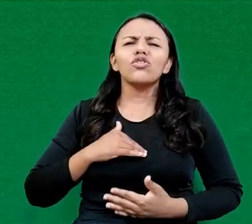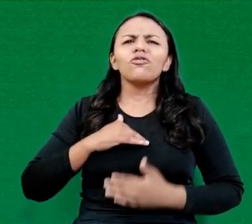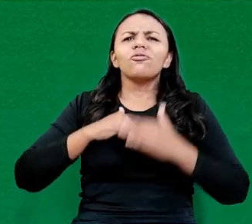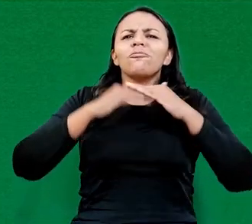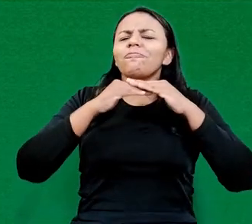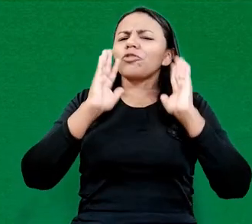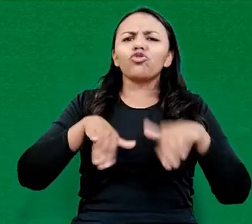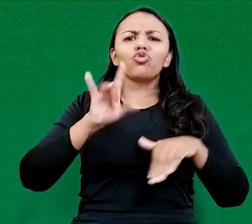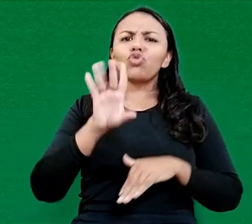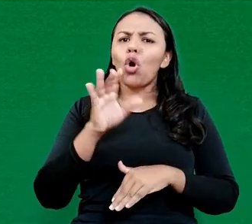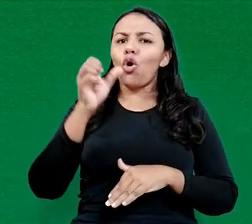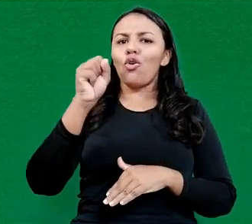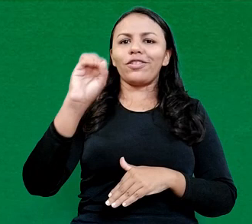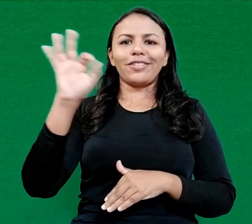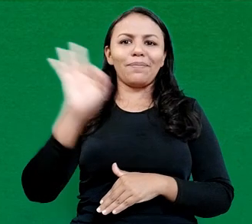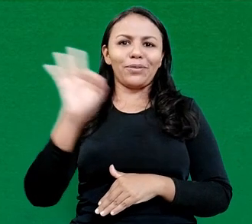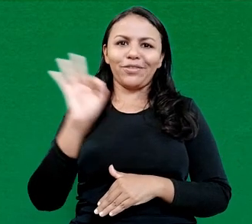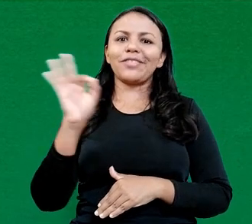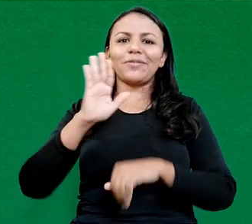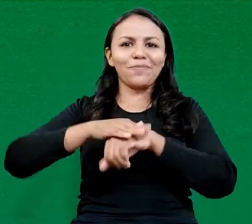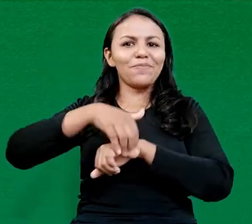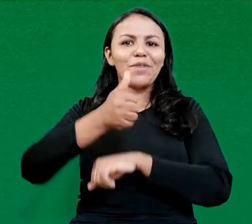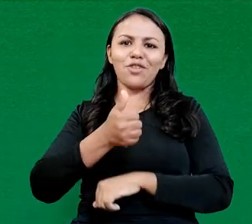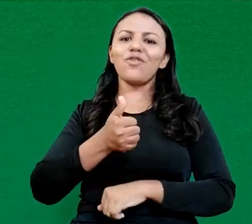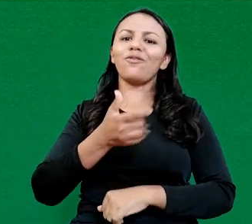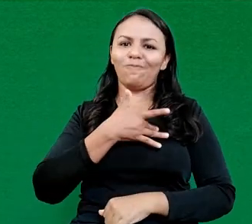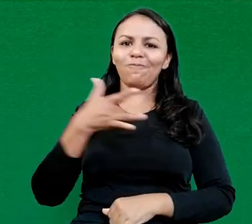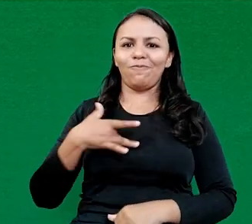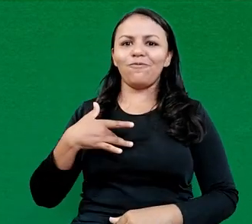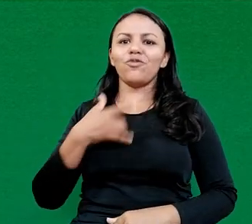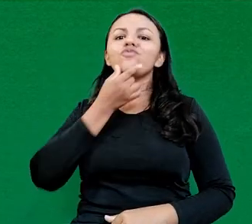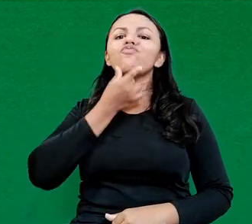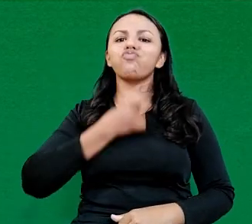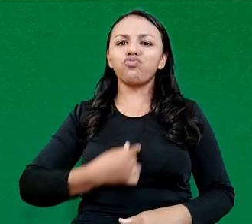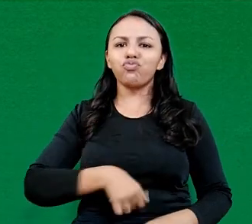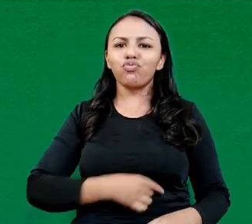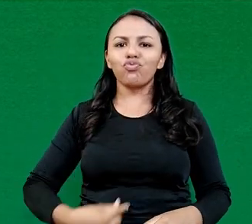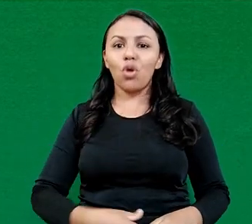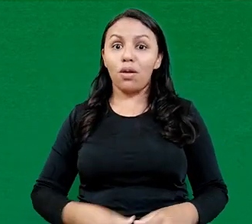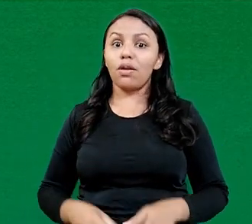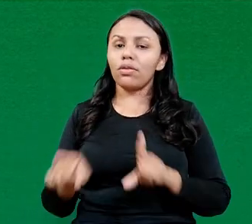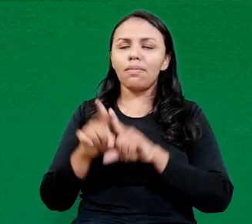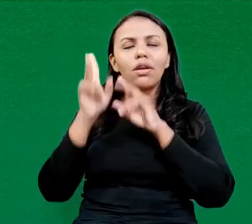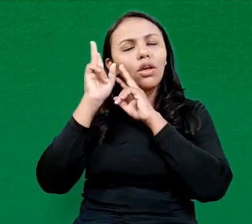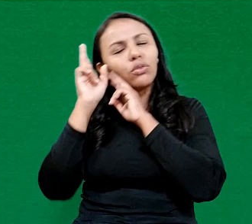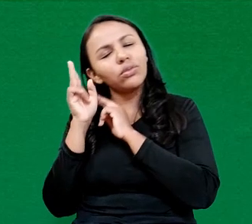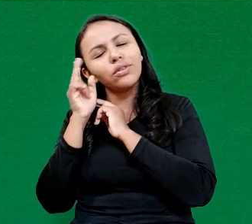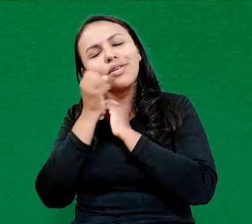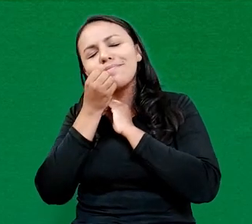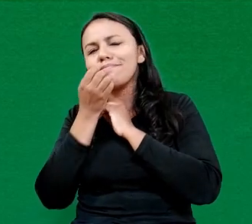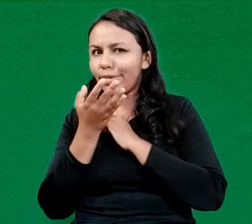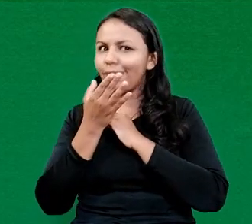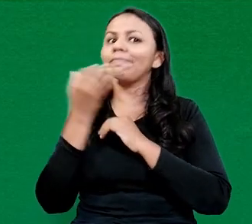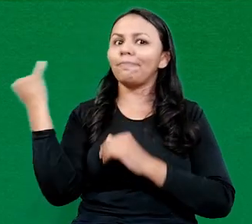total. Assim você dá uma saúde melhor ao seu trato gastrointestinal. Durma bem, isso é um ponto fundamental,